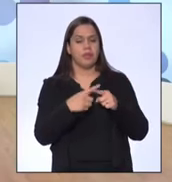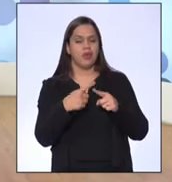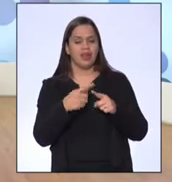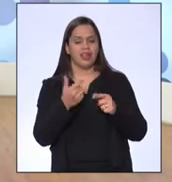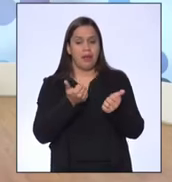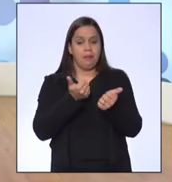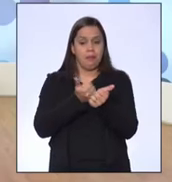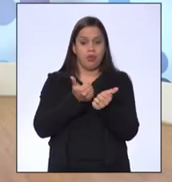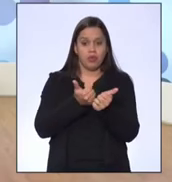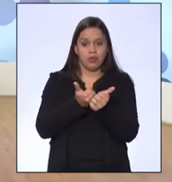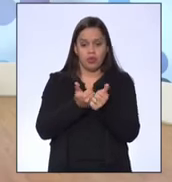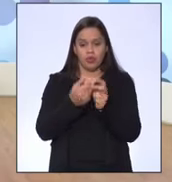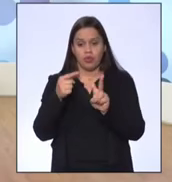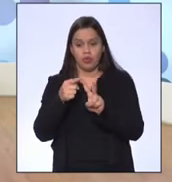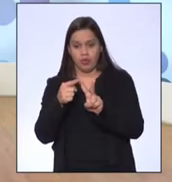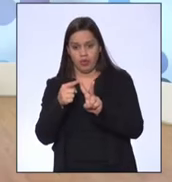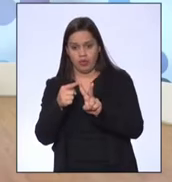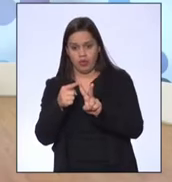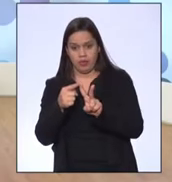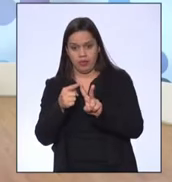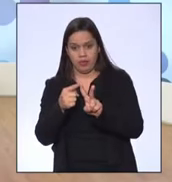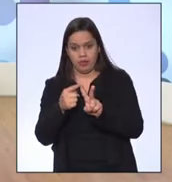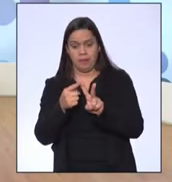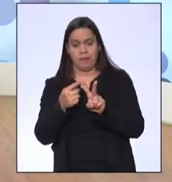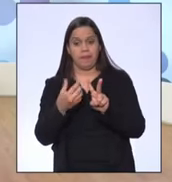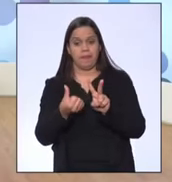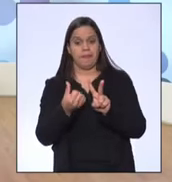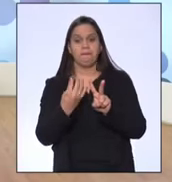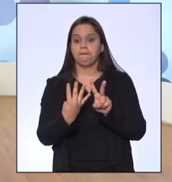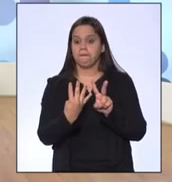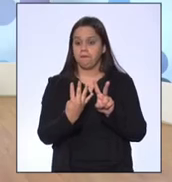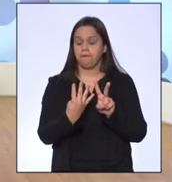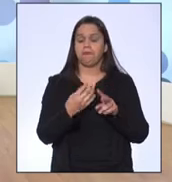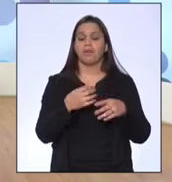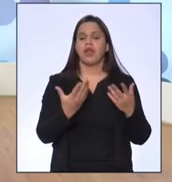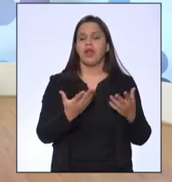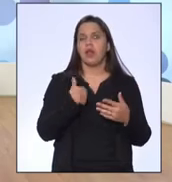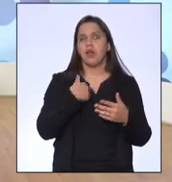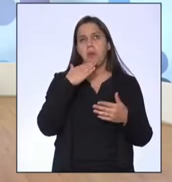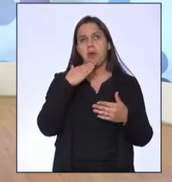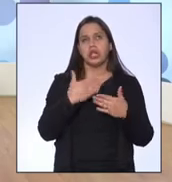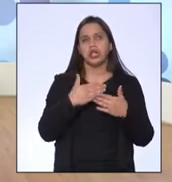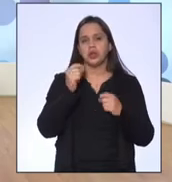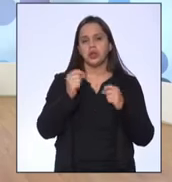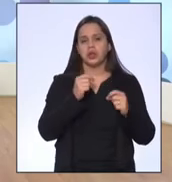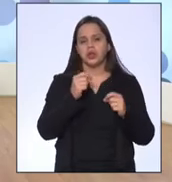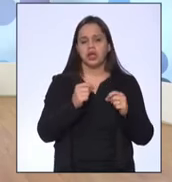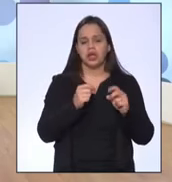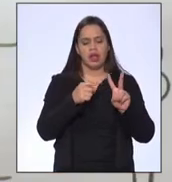muito próximo da raiz quadrada de 64, eu acredito que seja